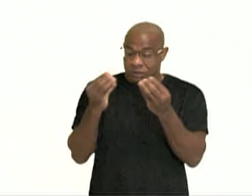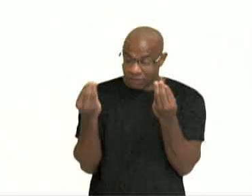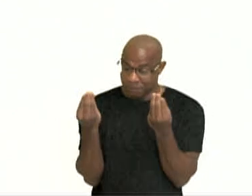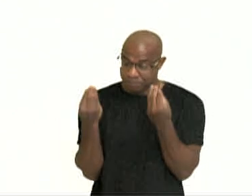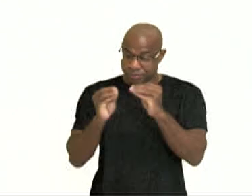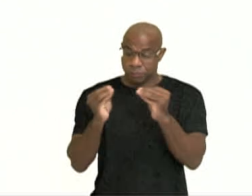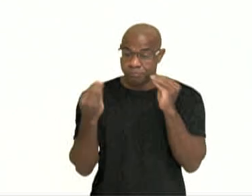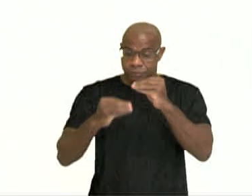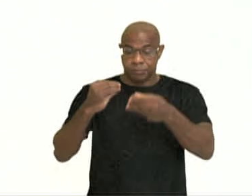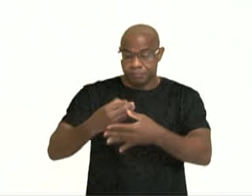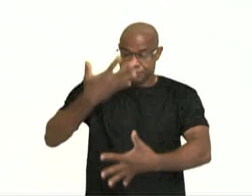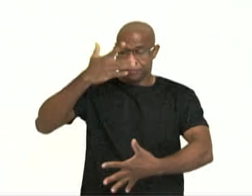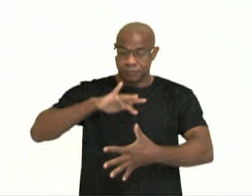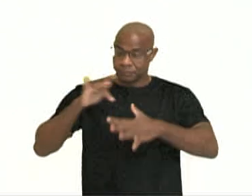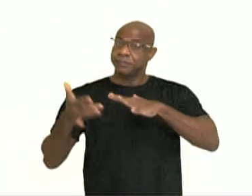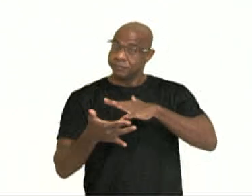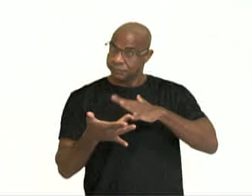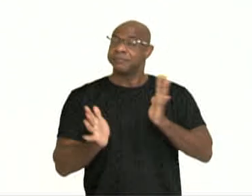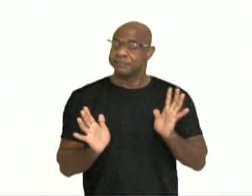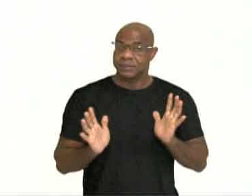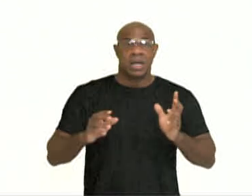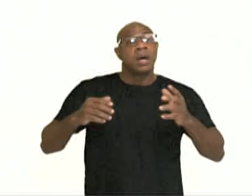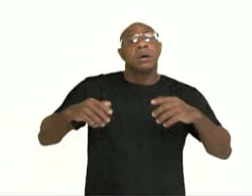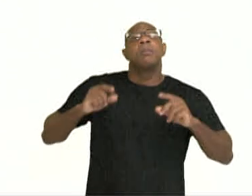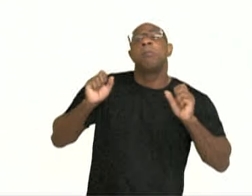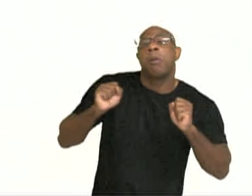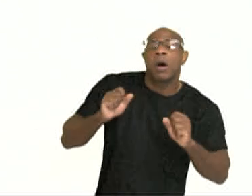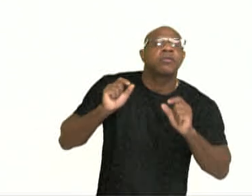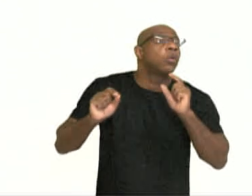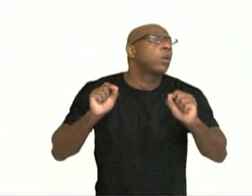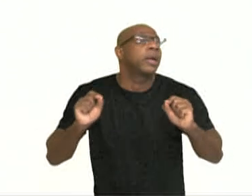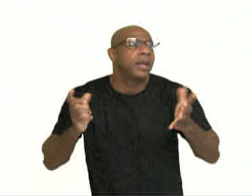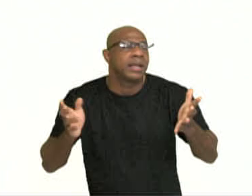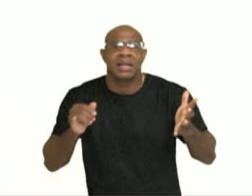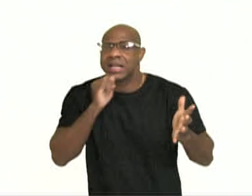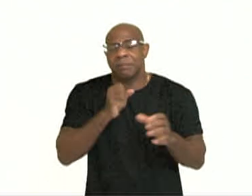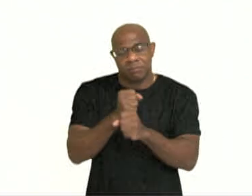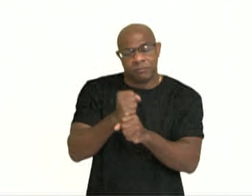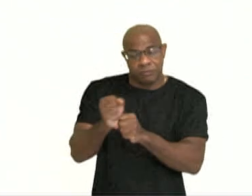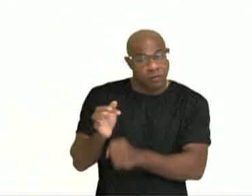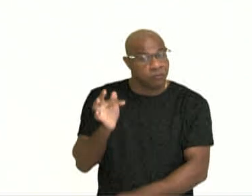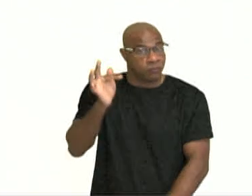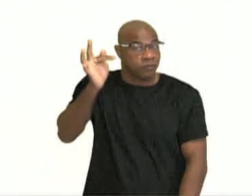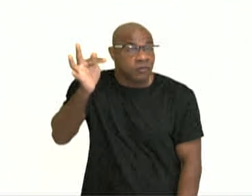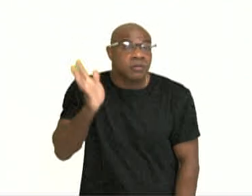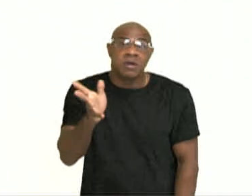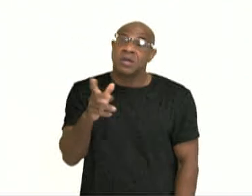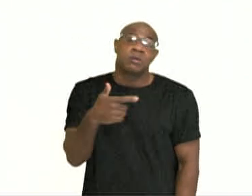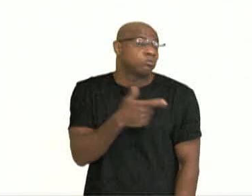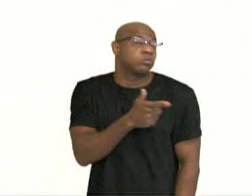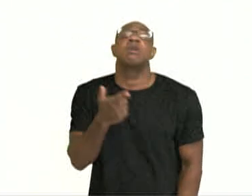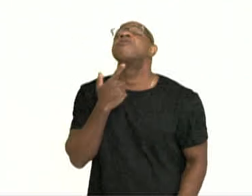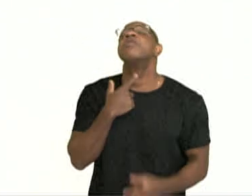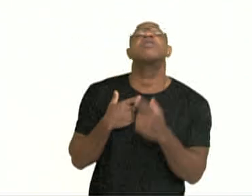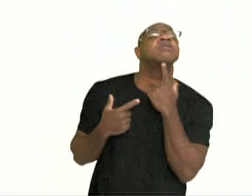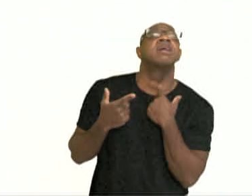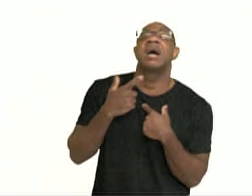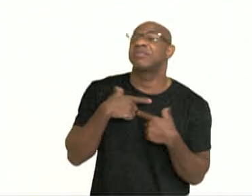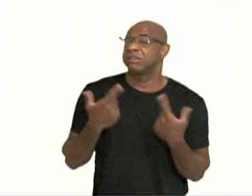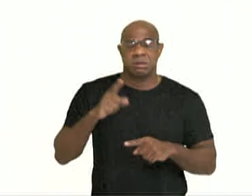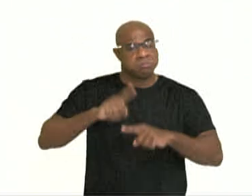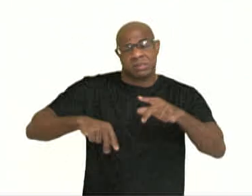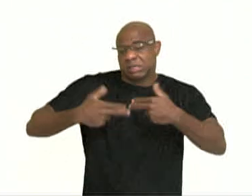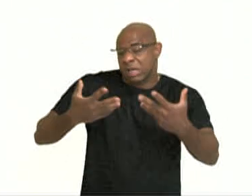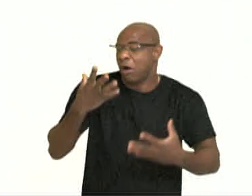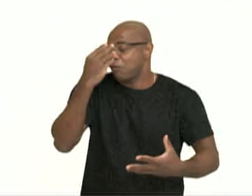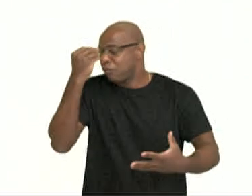lançado nas redes. Porque pode ser daqui a alguns anos, você não tenha mais vontade de ter esse